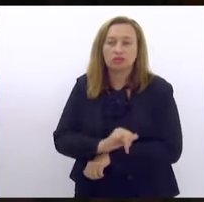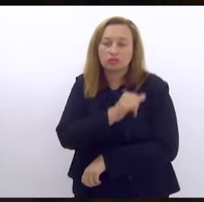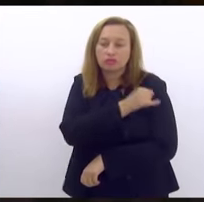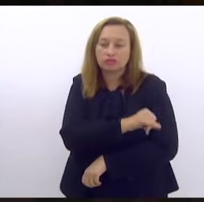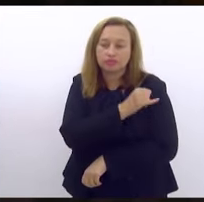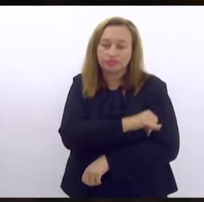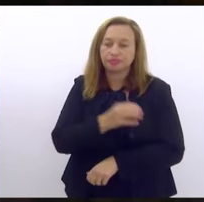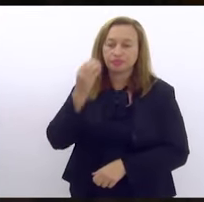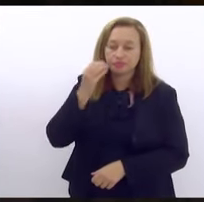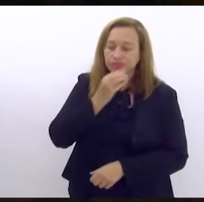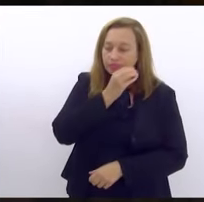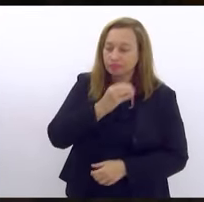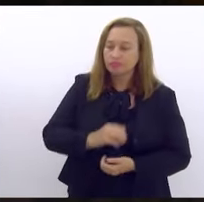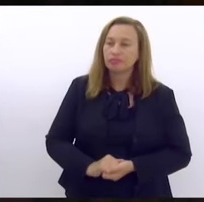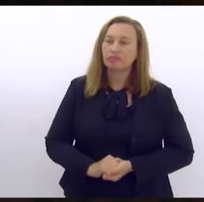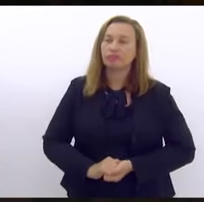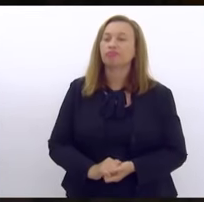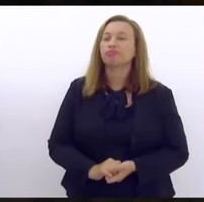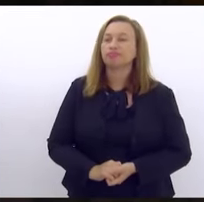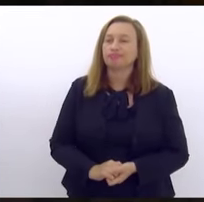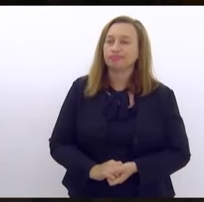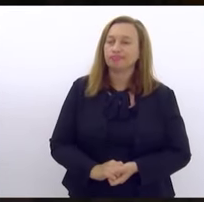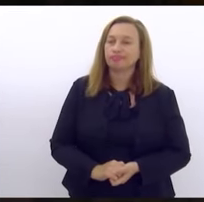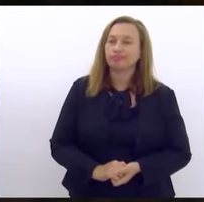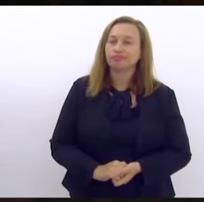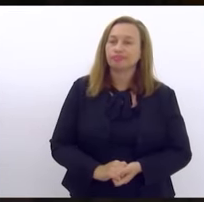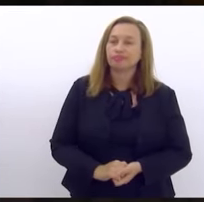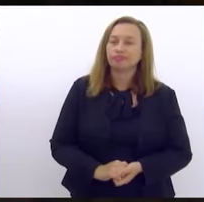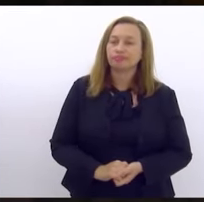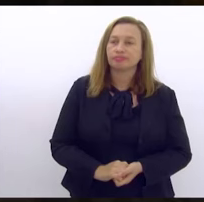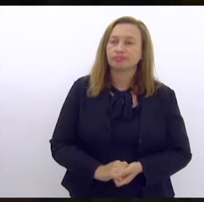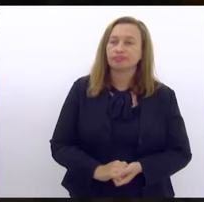Estado de Janeiro, o senhor Cláudio Castro Bonfim,